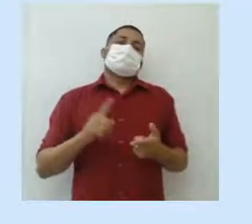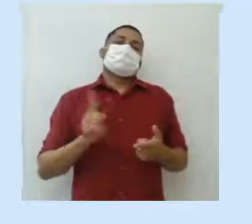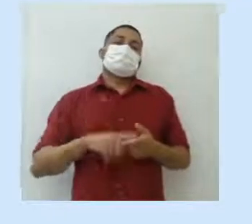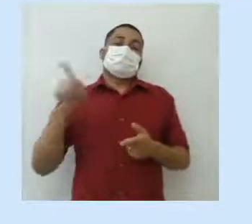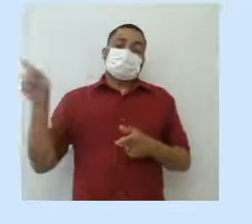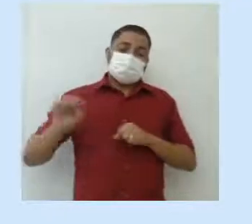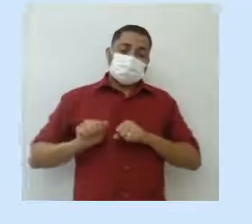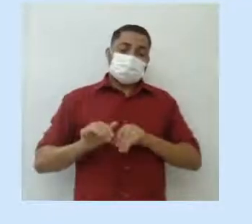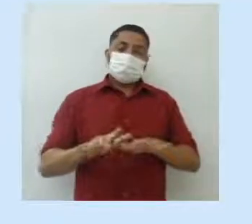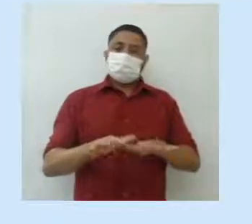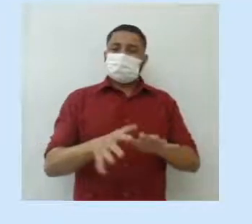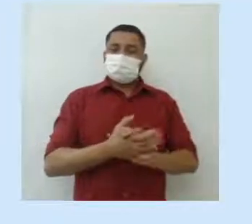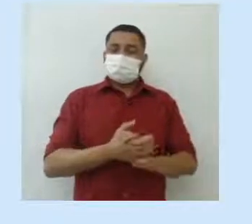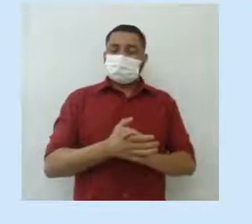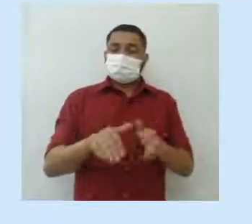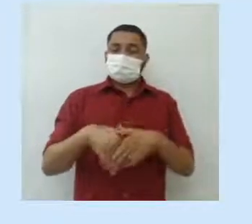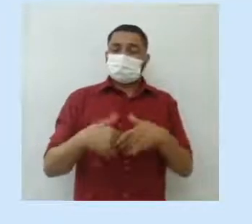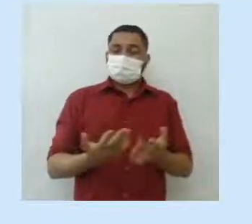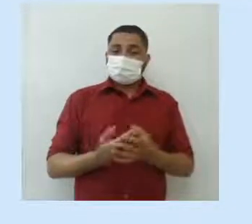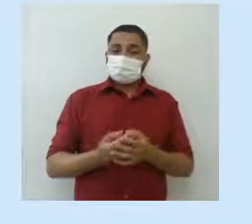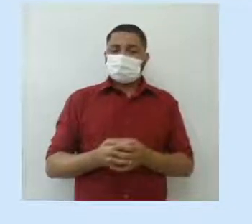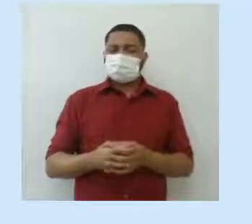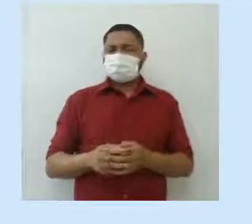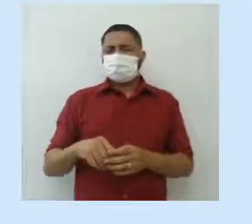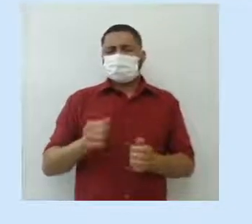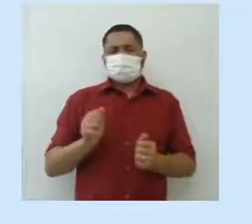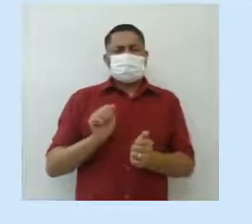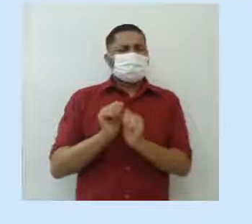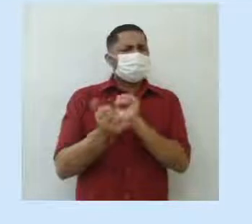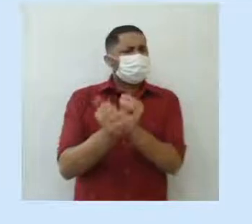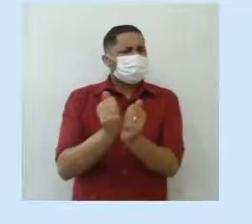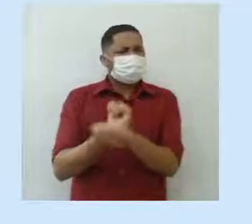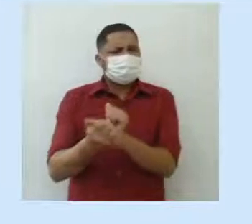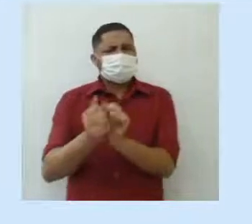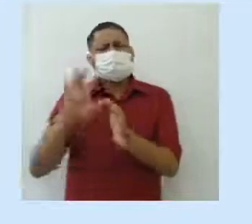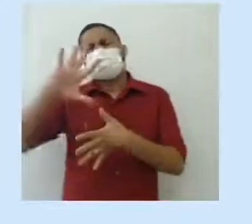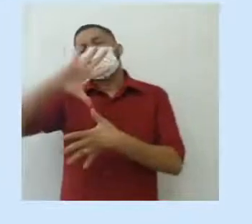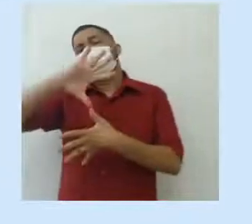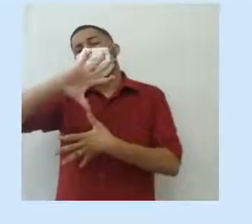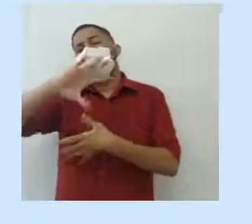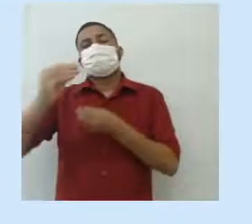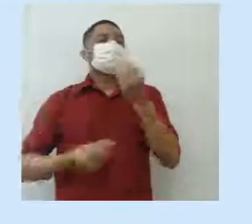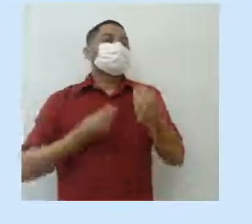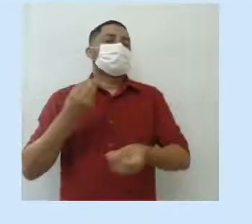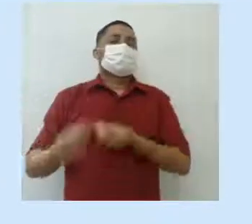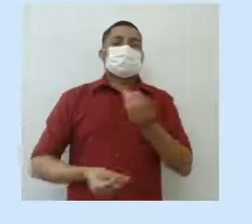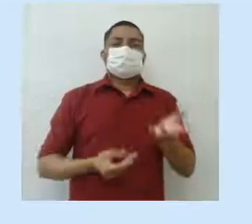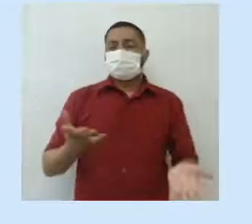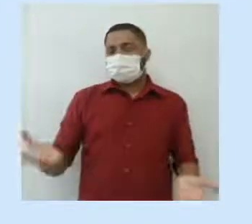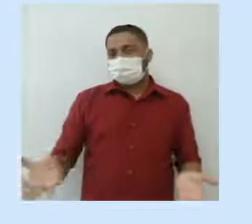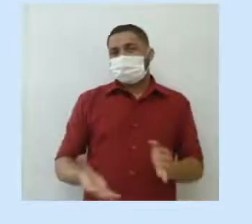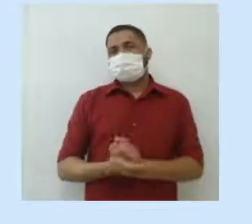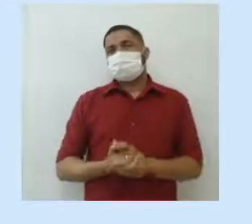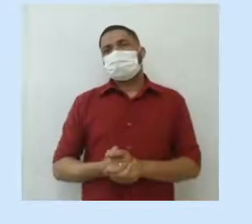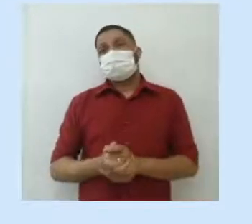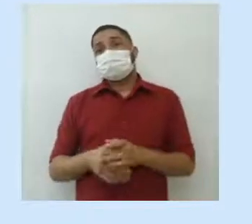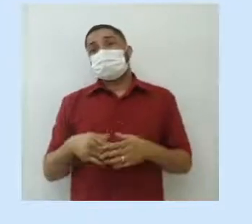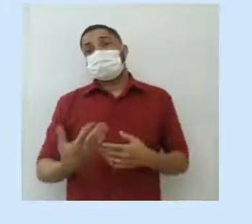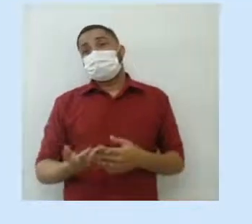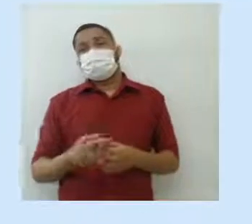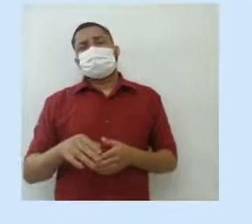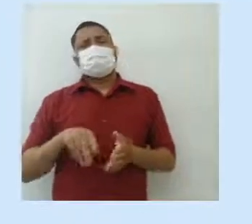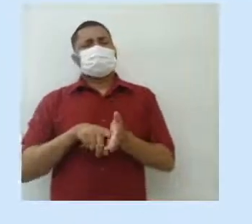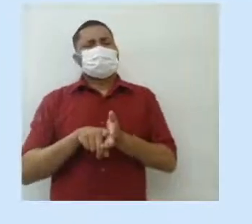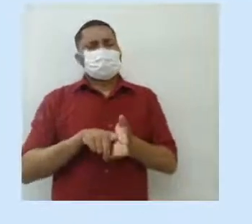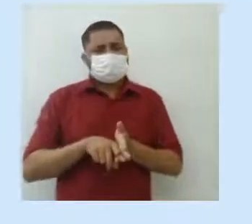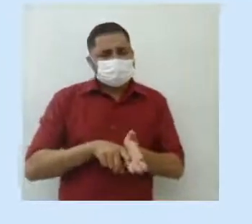colônias. Então, a escravidão na América. Então, o que é essa escravidão na América? A escravidão na América. Então,